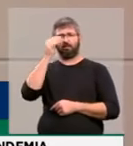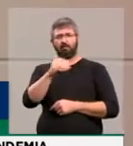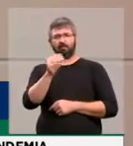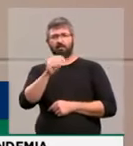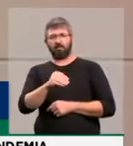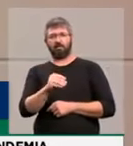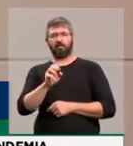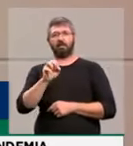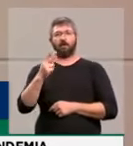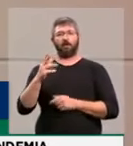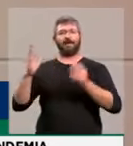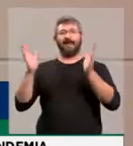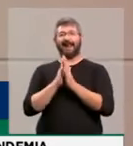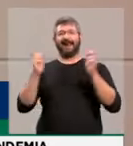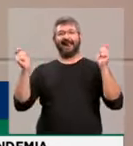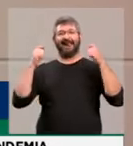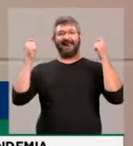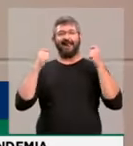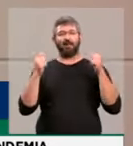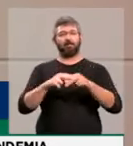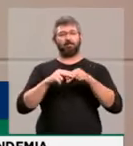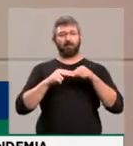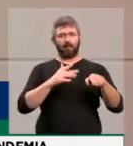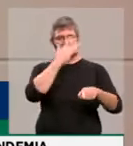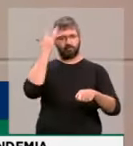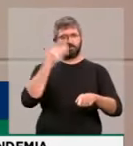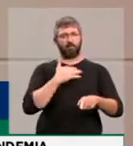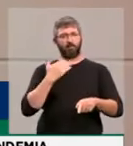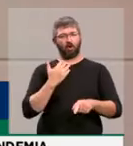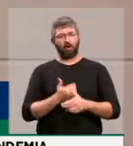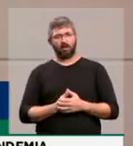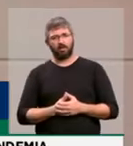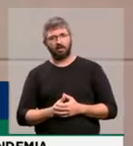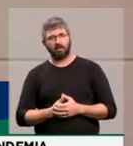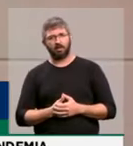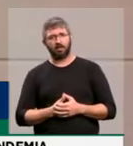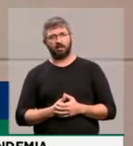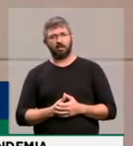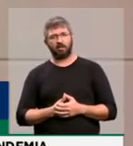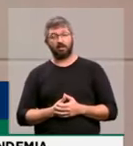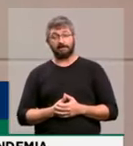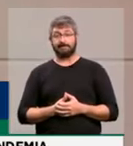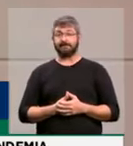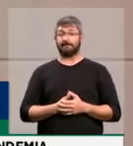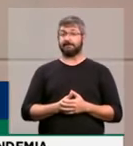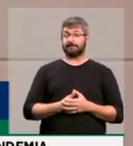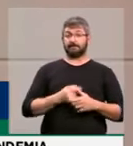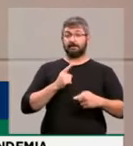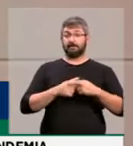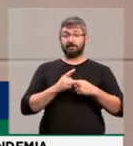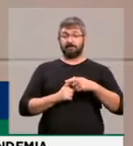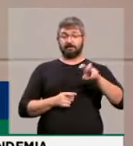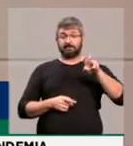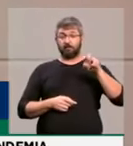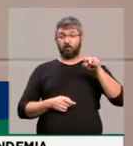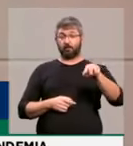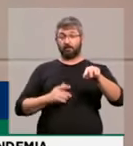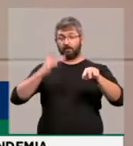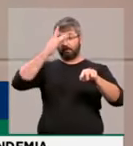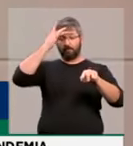de júbilo perante a morte de brasileiros. Isso porque, quando 5 mil brasileiros